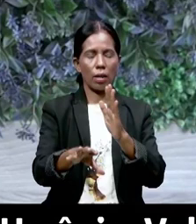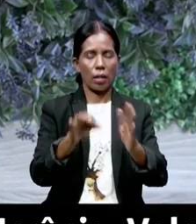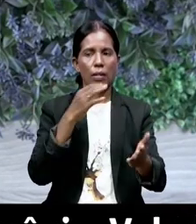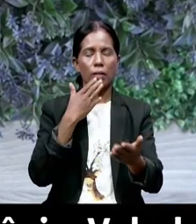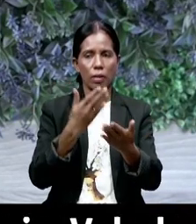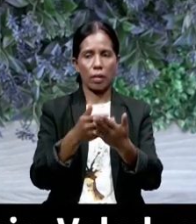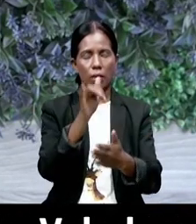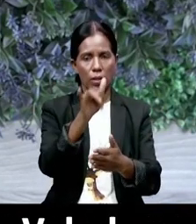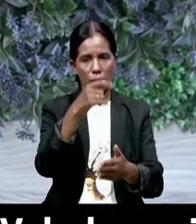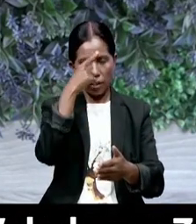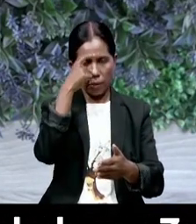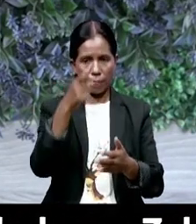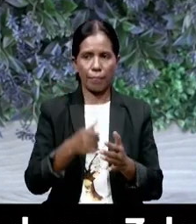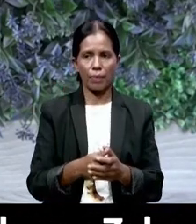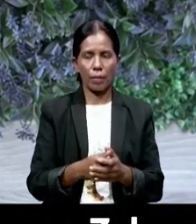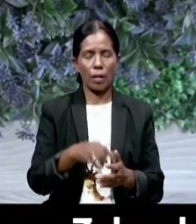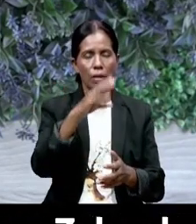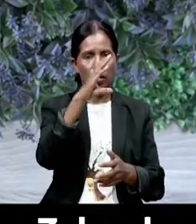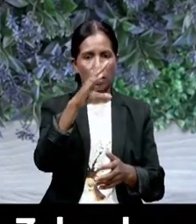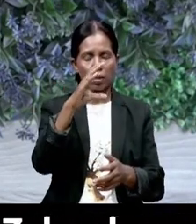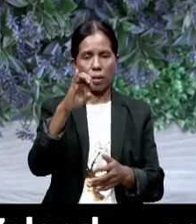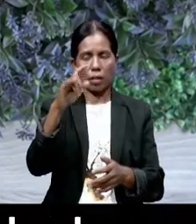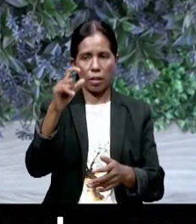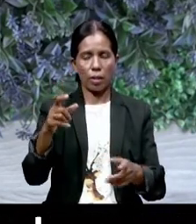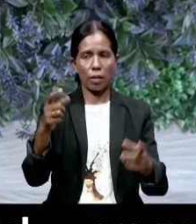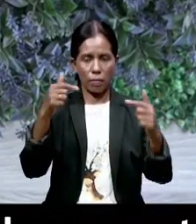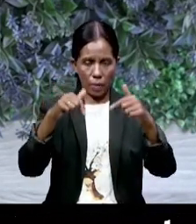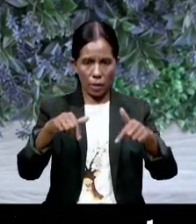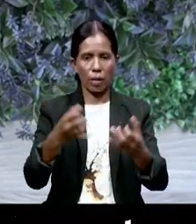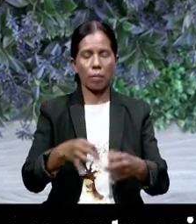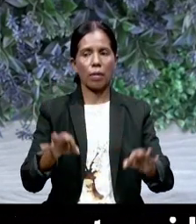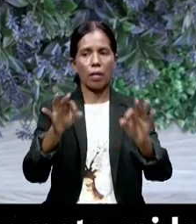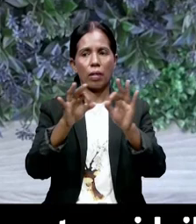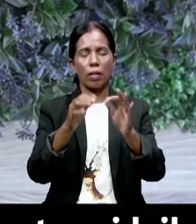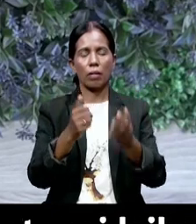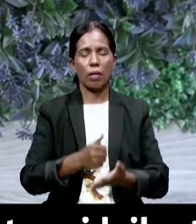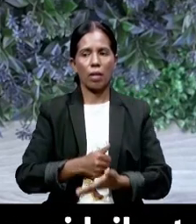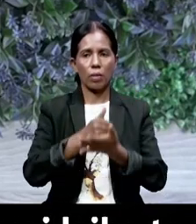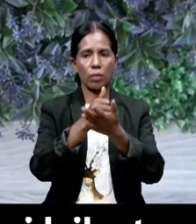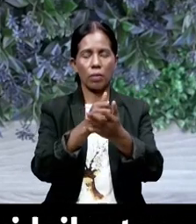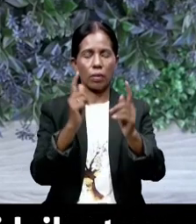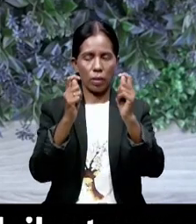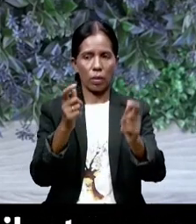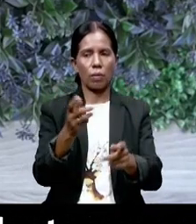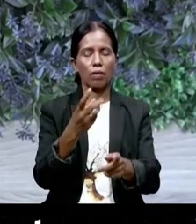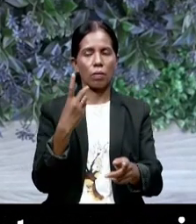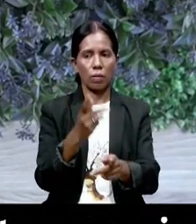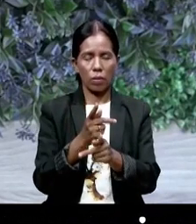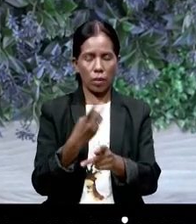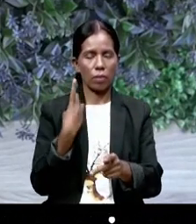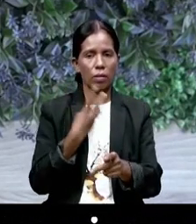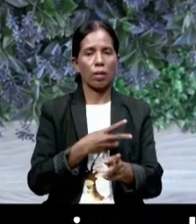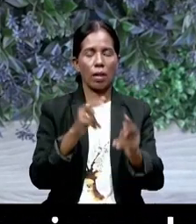acordo se né. Também, maca, a Câmara Comércio, o papel é importante, hoje, a tu salvaguarda, a tu coco, proteja, itane interesse,